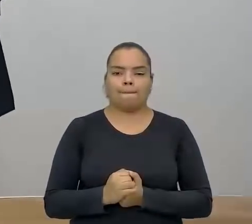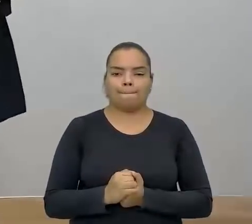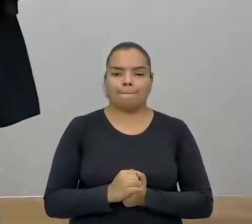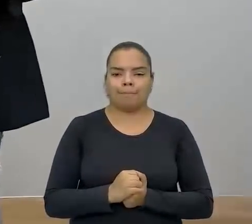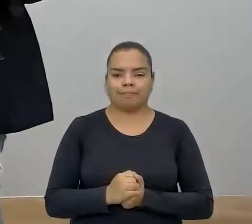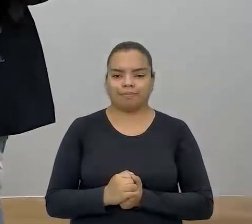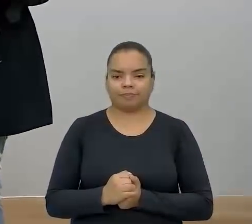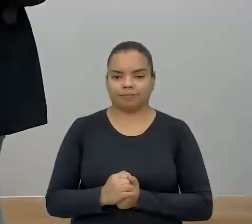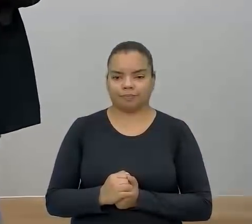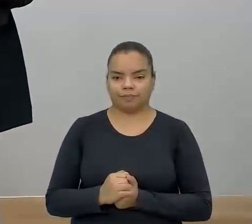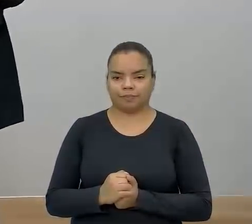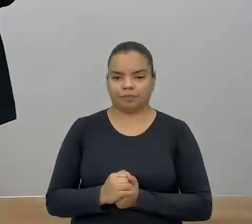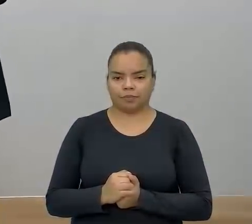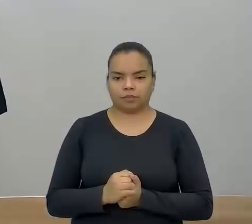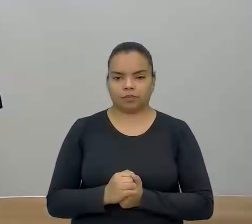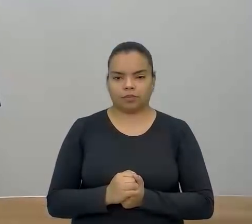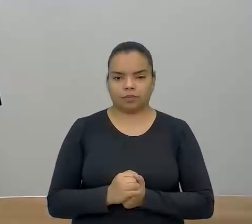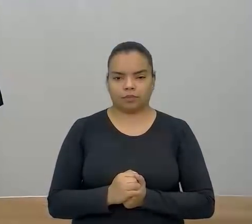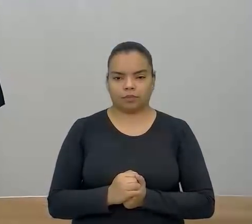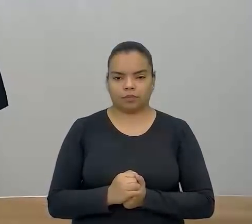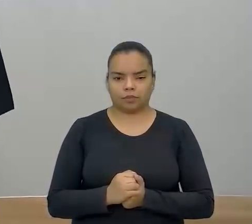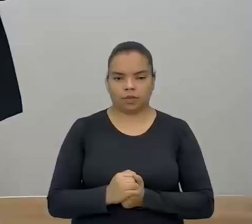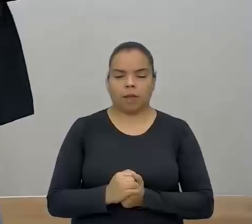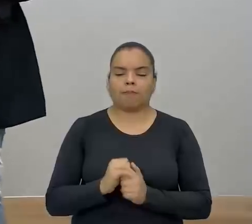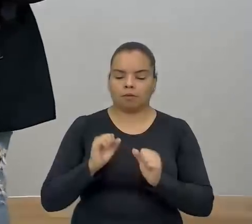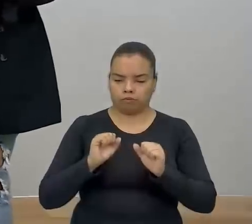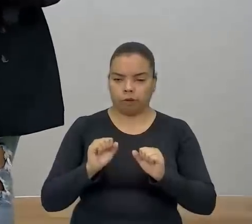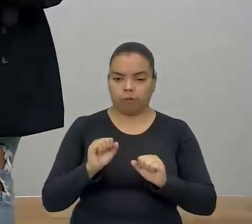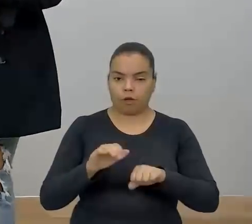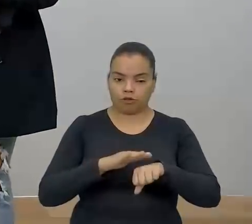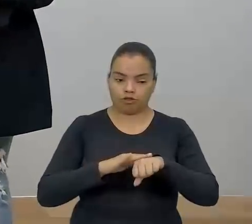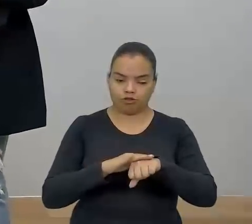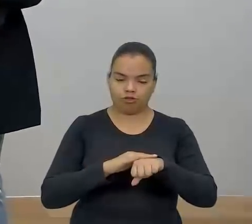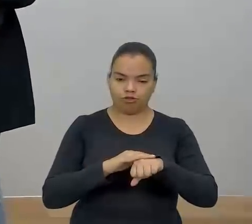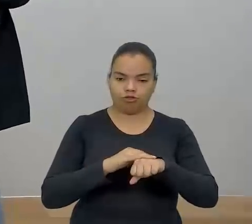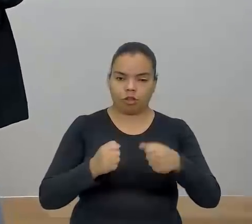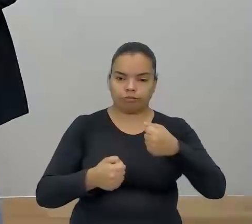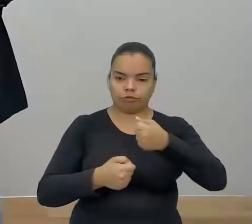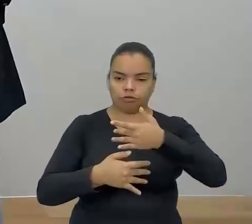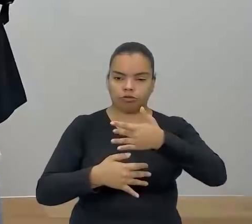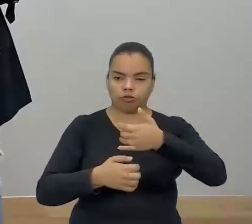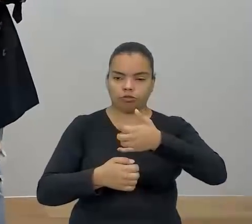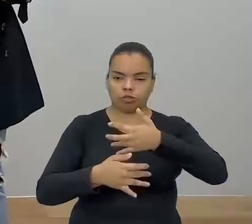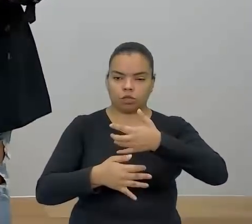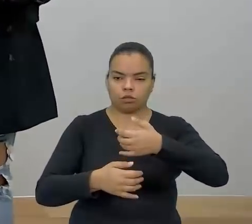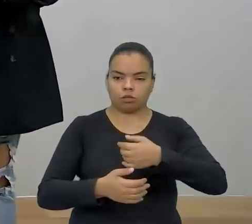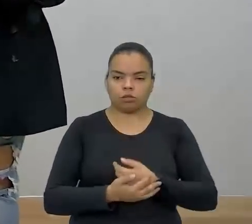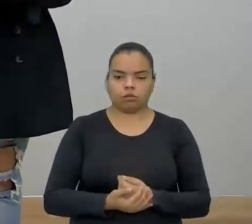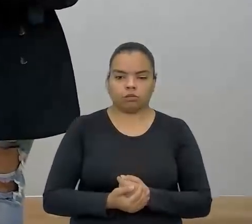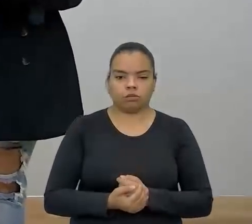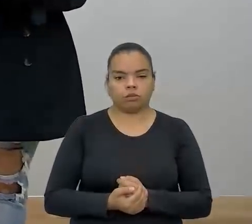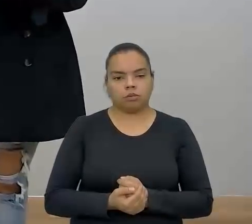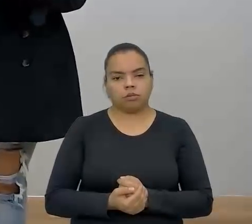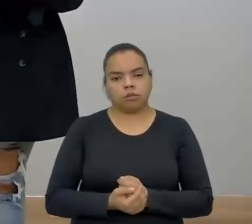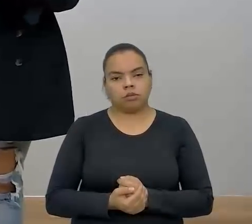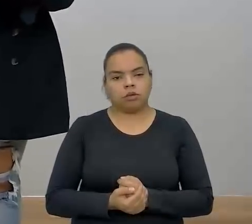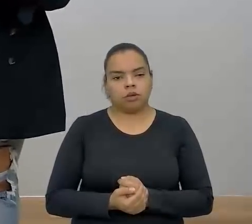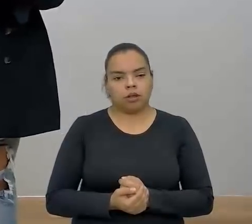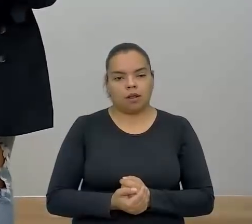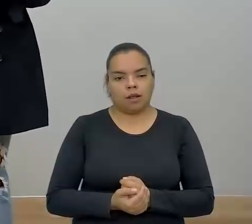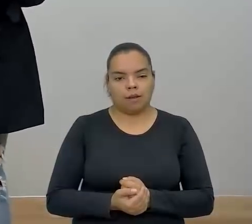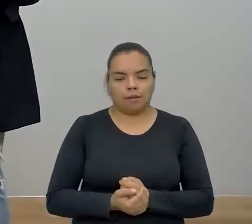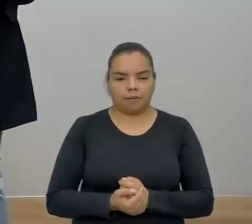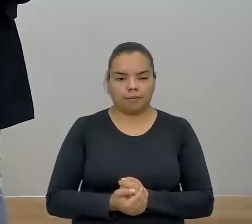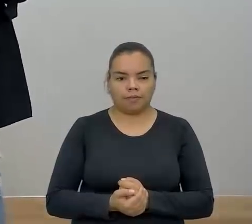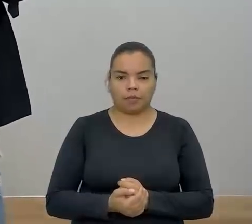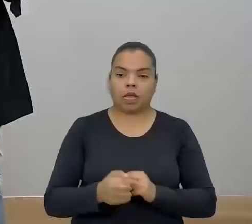vai deixar o tempo, mas vocês podem ir falando. Já podem ir falando que a gente vai trocando aqui, ó. A professora Maria já colocou. Respeitar a